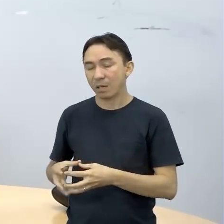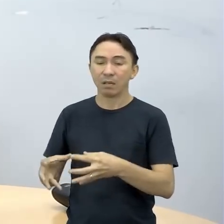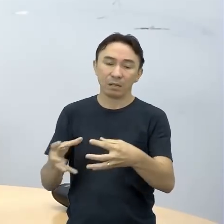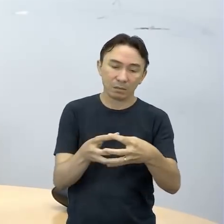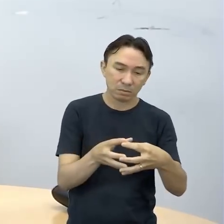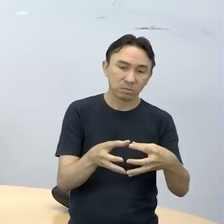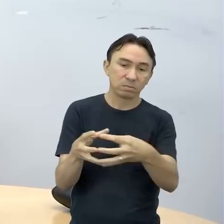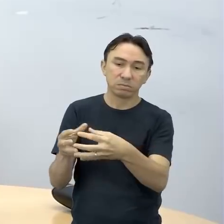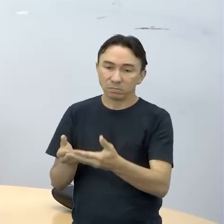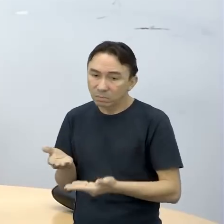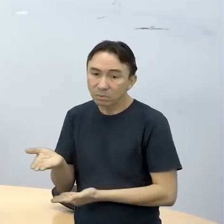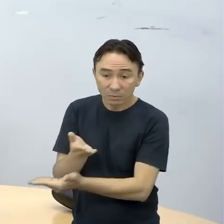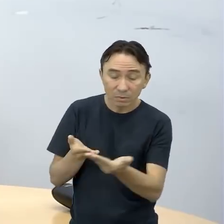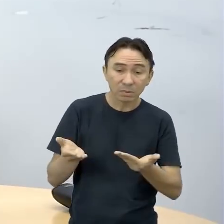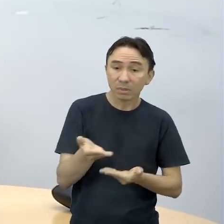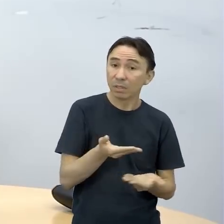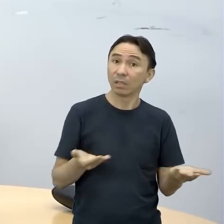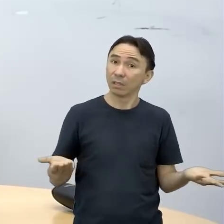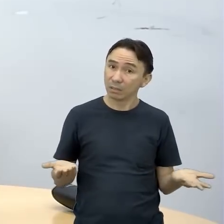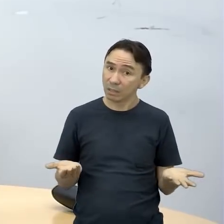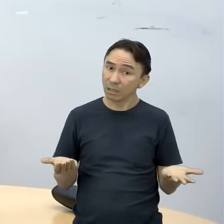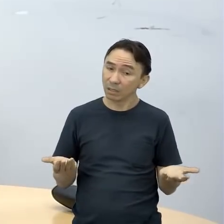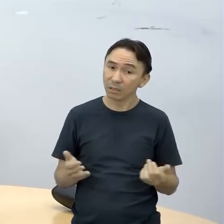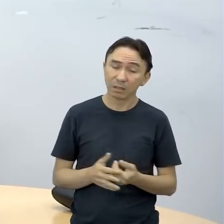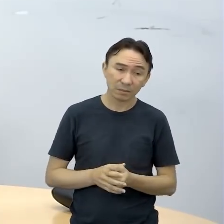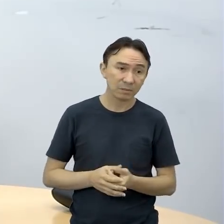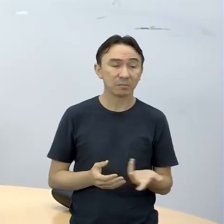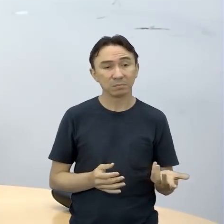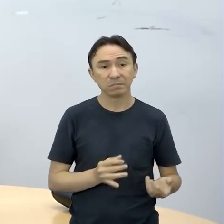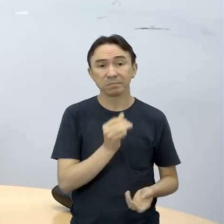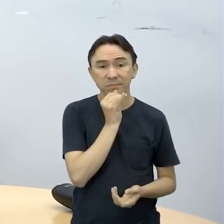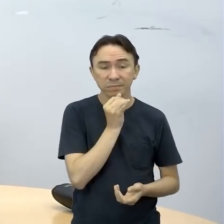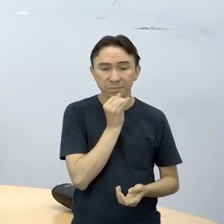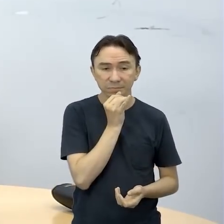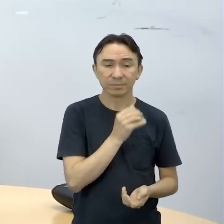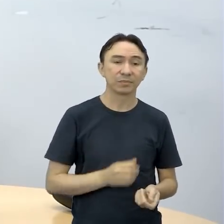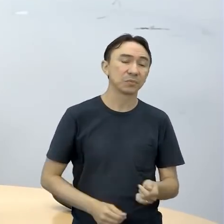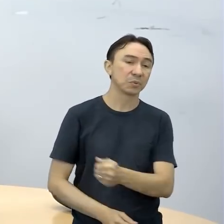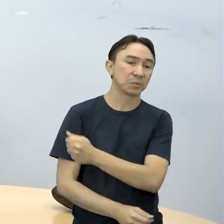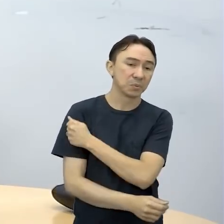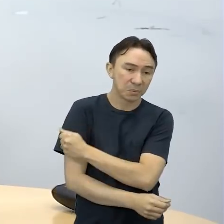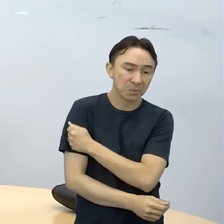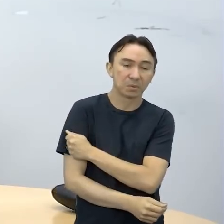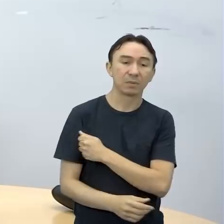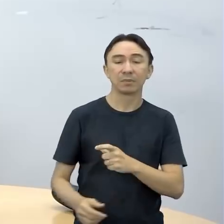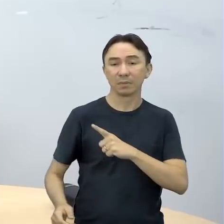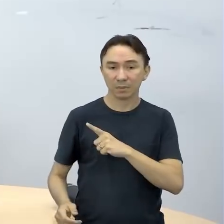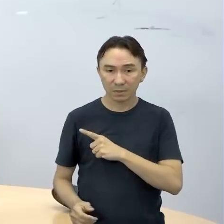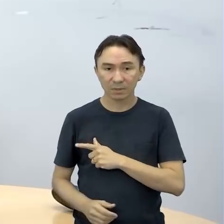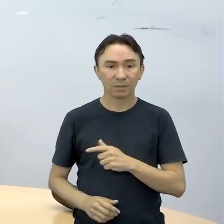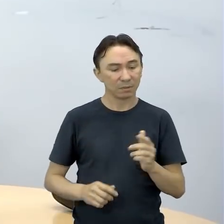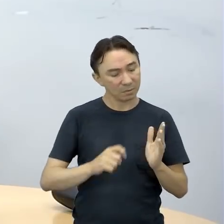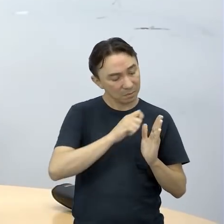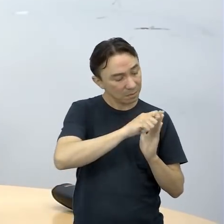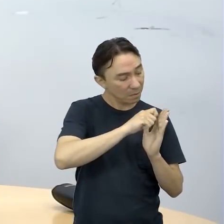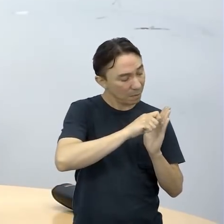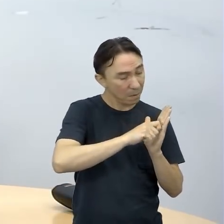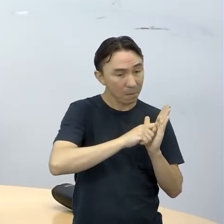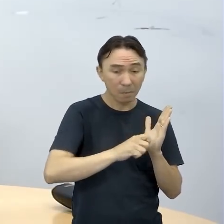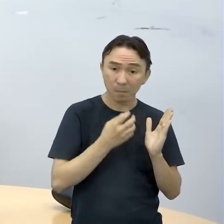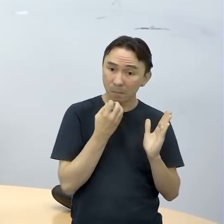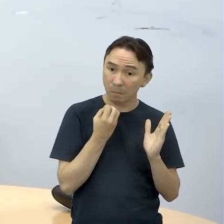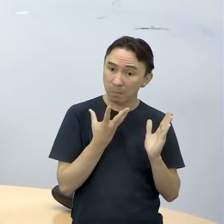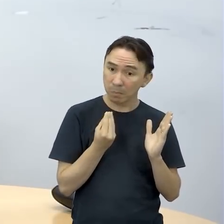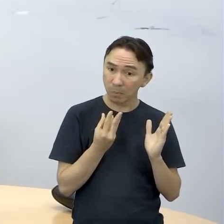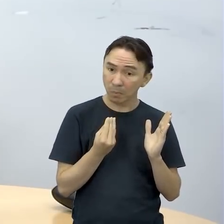E é um momento, se o estudante os estudantes tiverem bastante anotações, tiverem um diário de bordo eficiente,